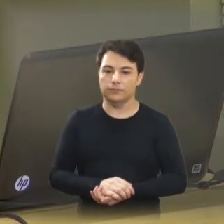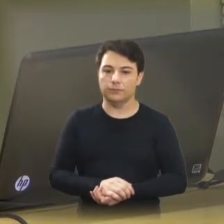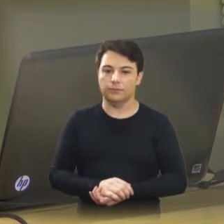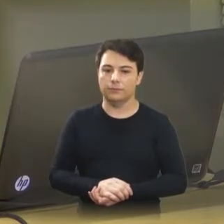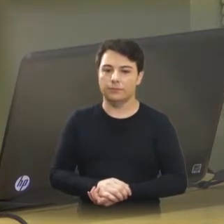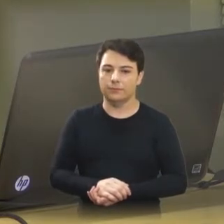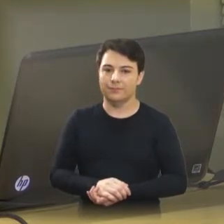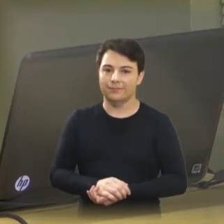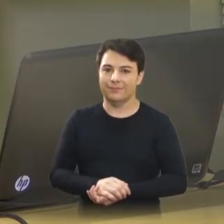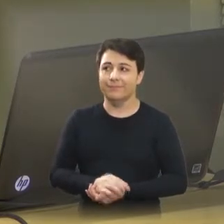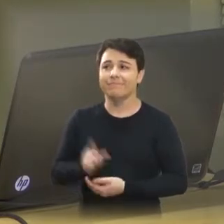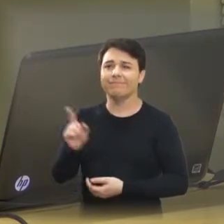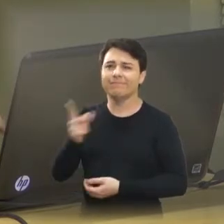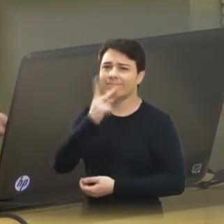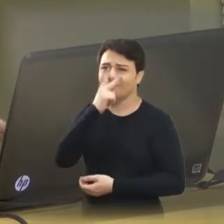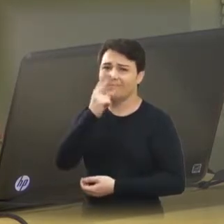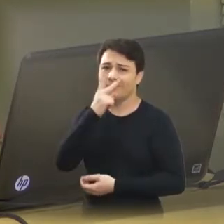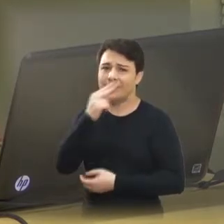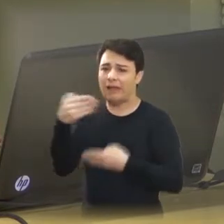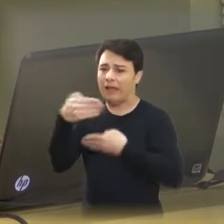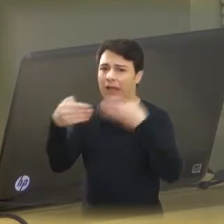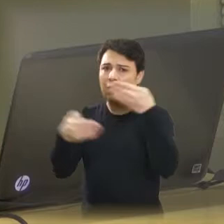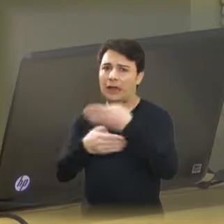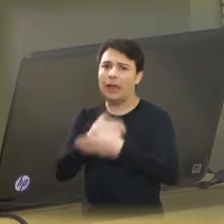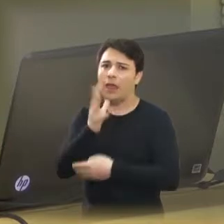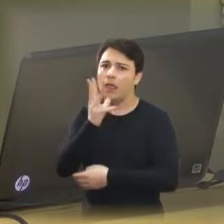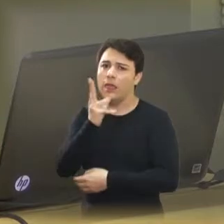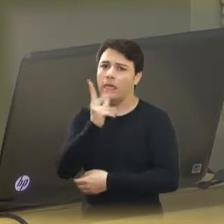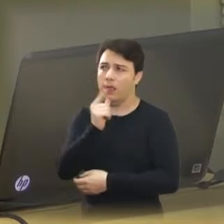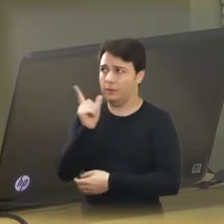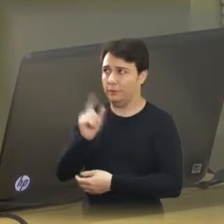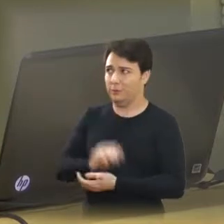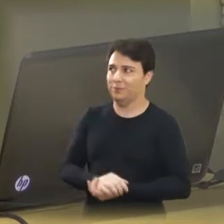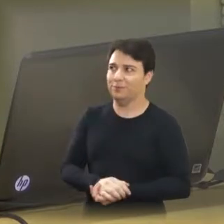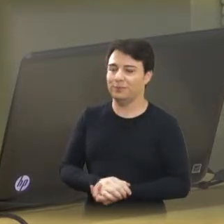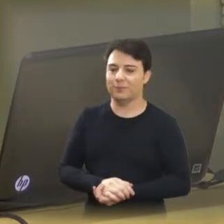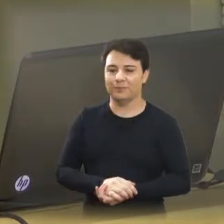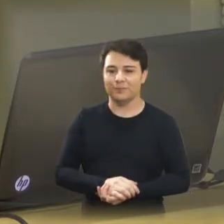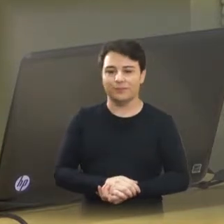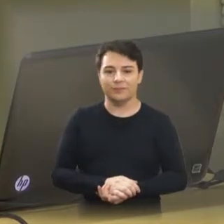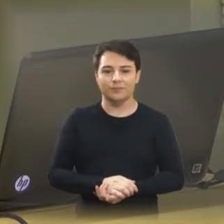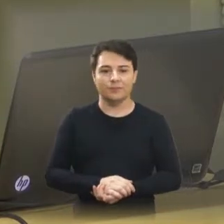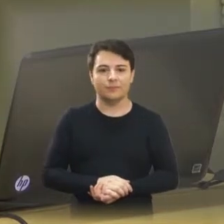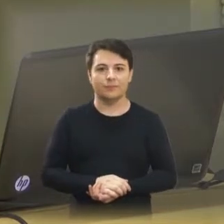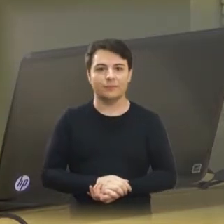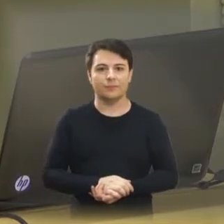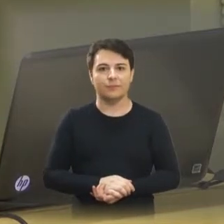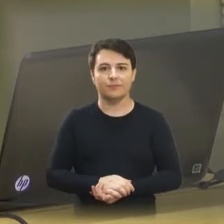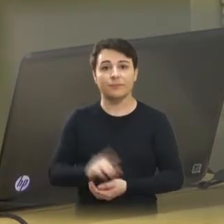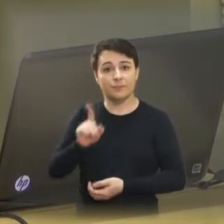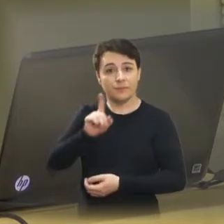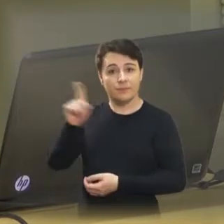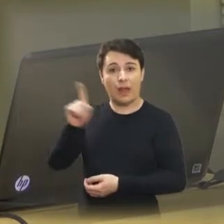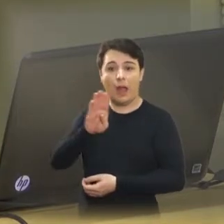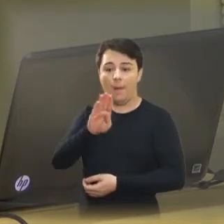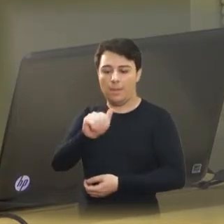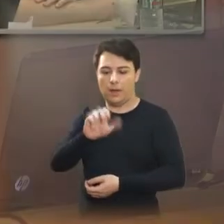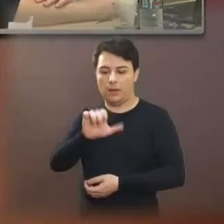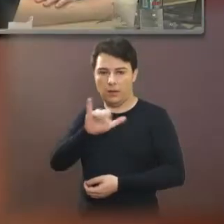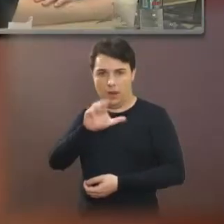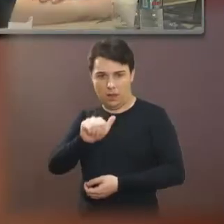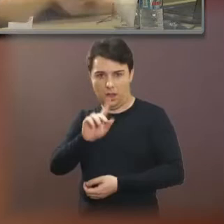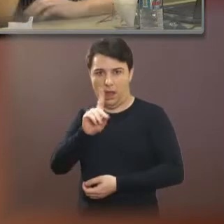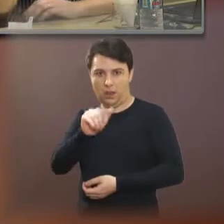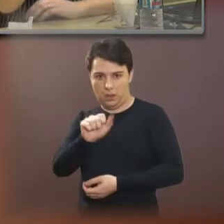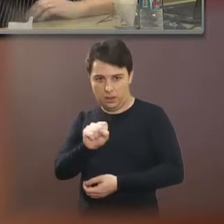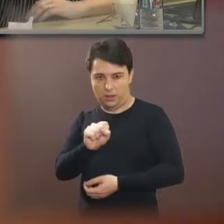Aqui tem mapas, está pesado. Bom, essa é a Bacia das Cruzes, delimitada